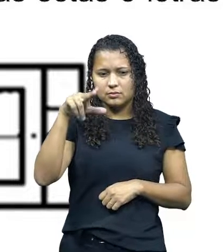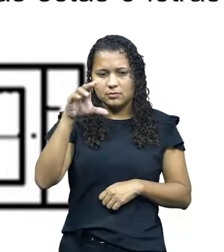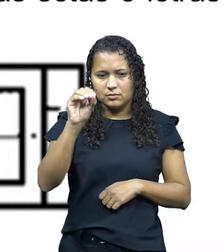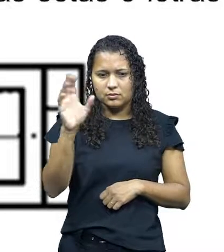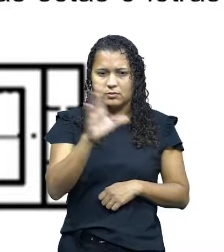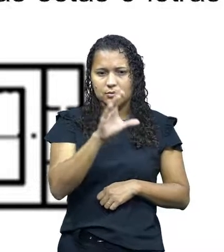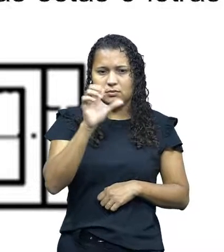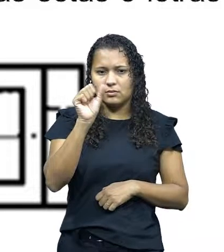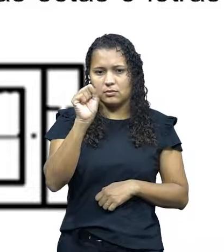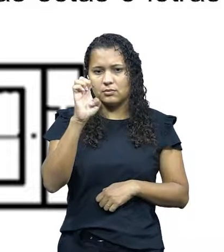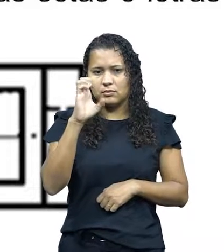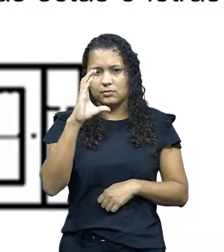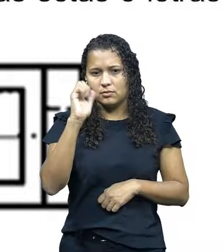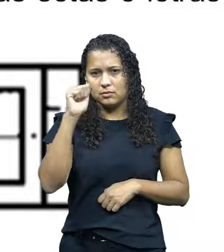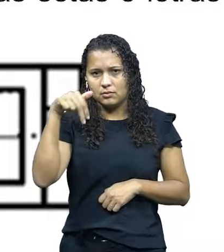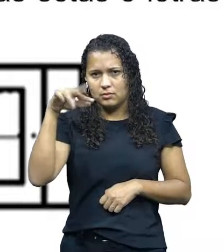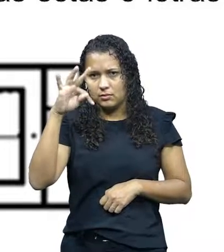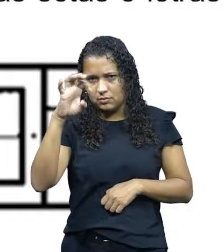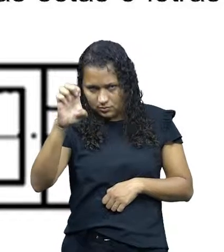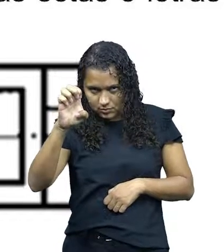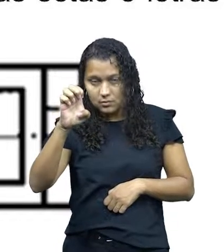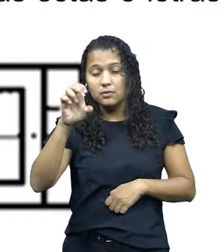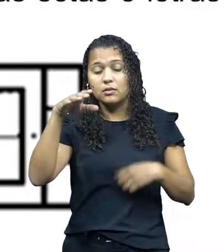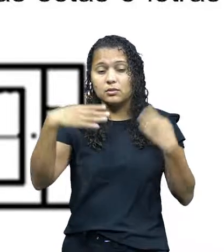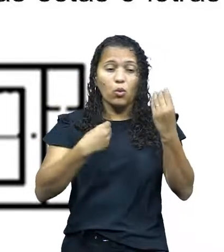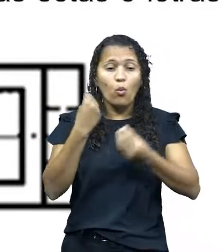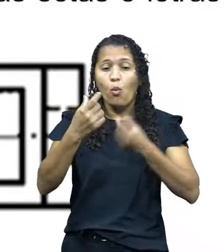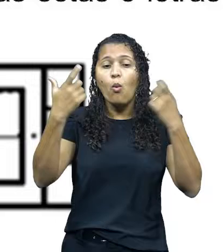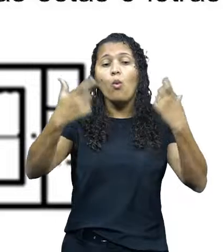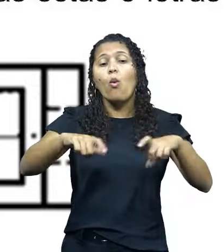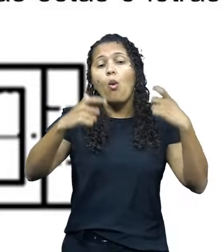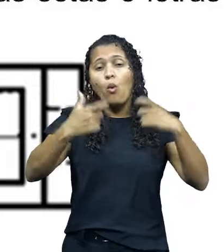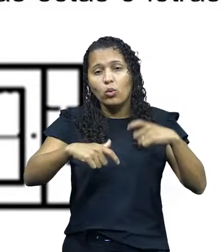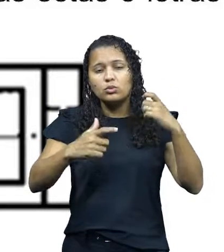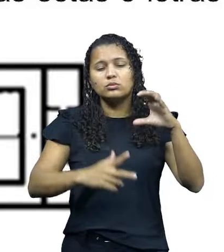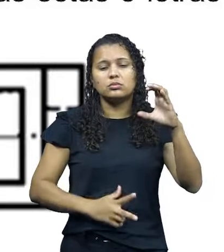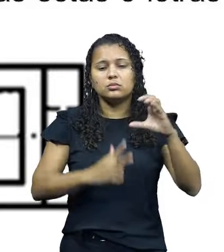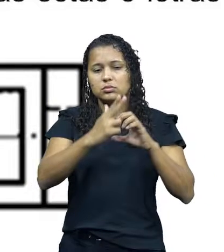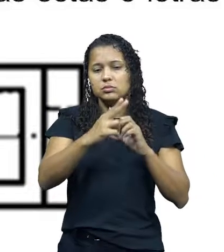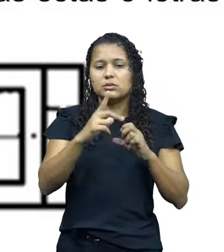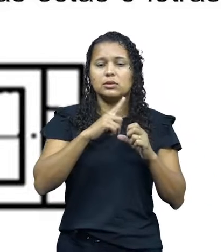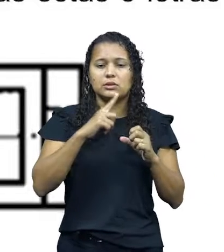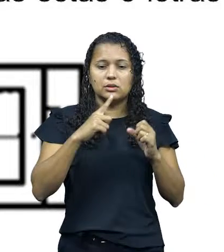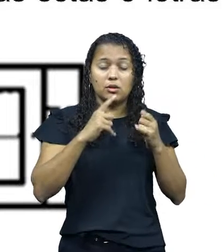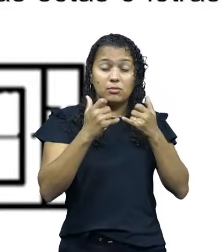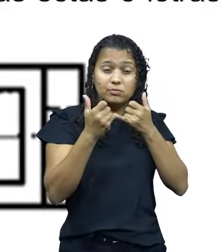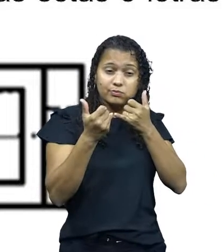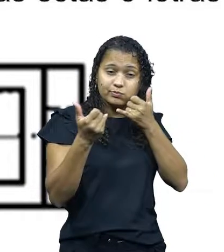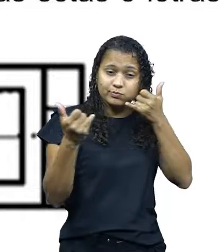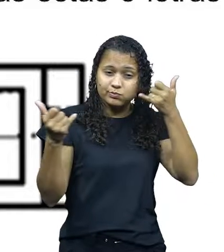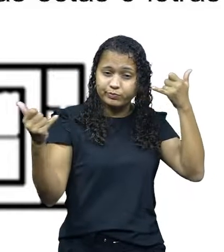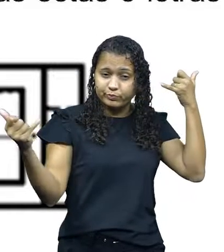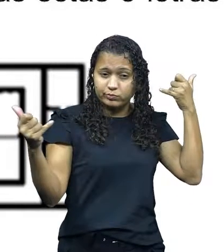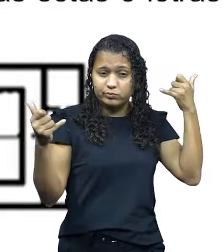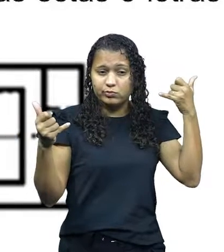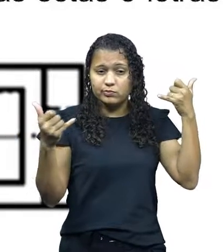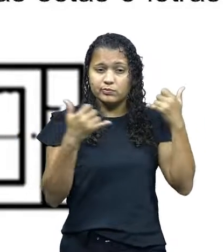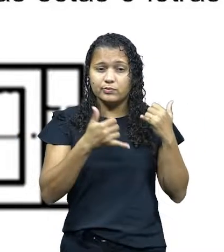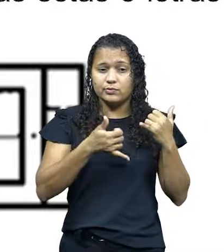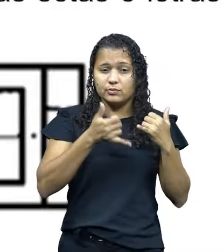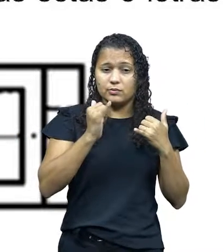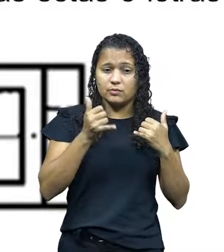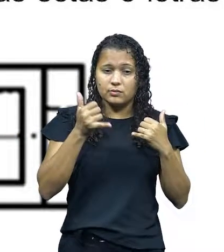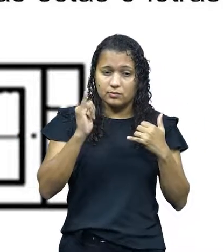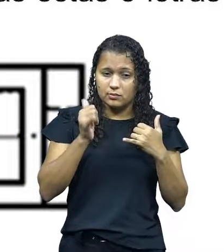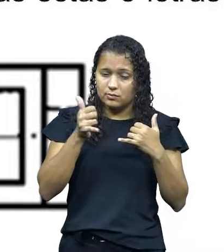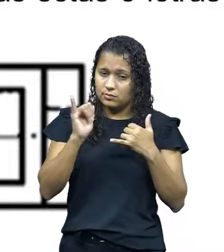Esse plano secante, a gente já vê onde é que vai ser esse corte imaginário, e através de uma linha estreita, traço